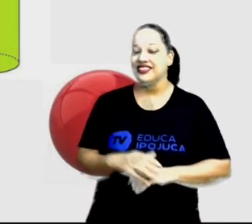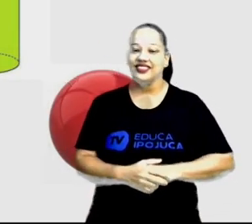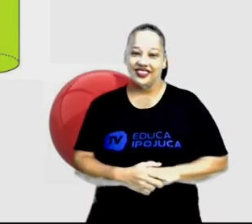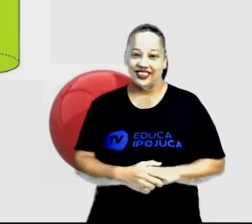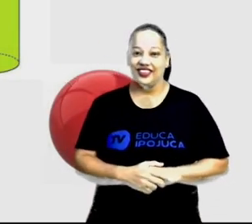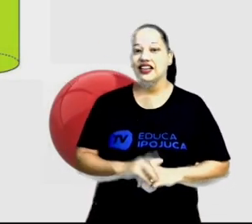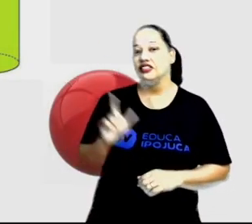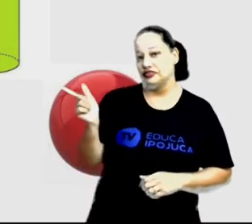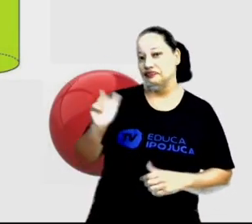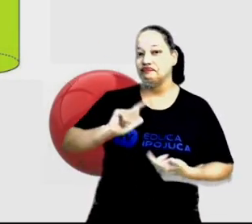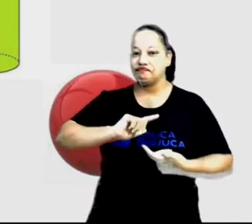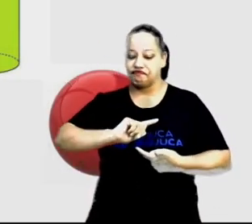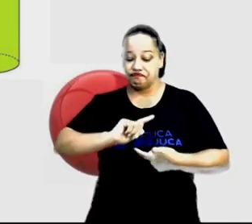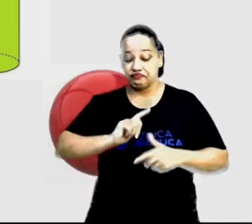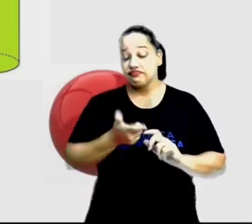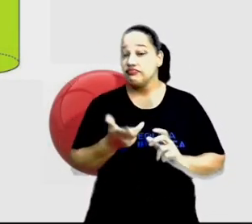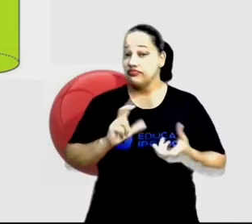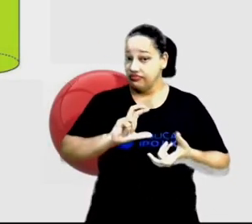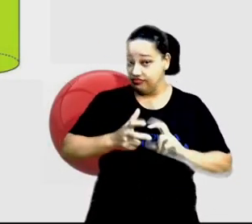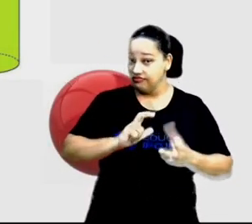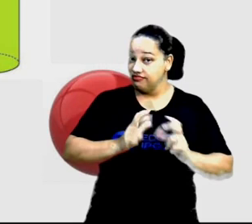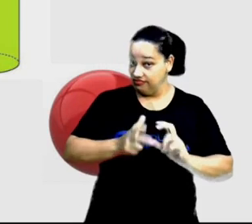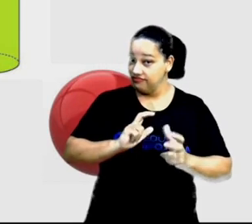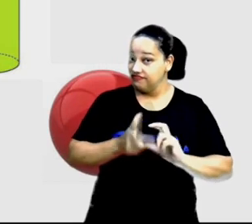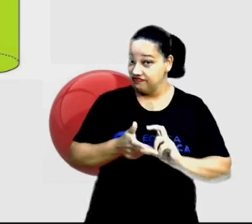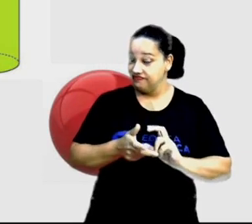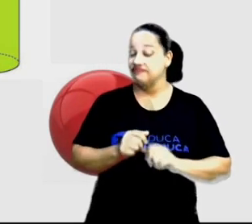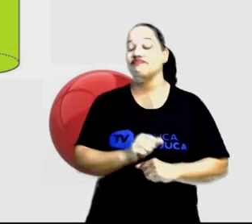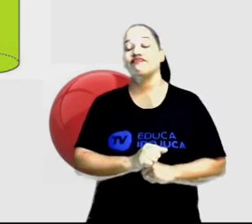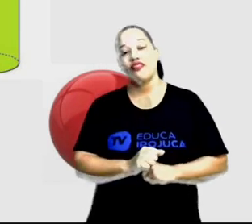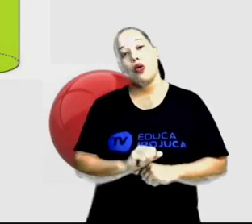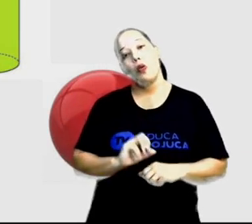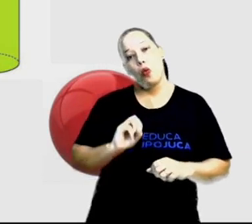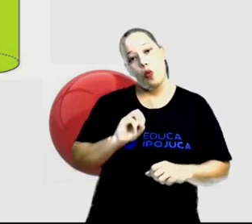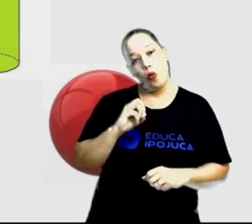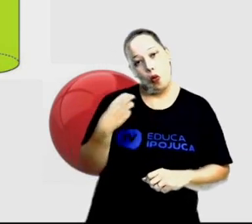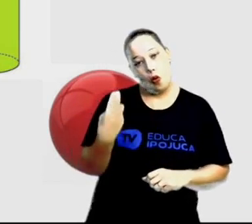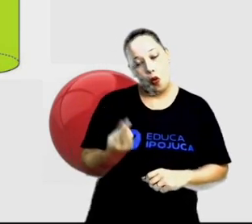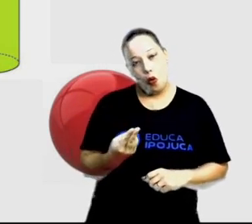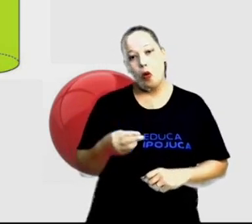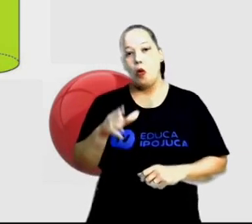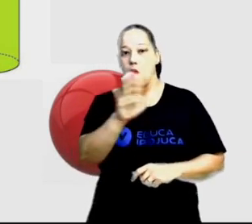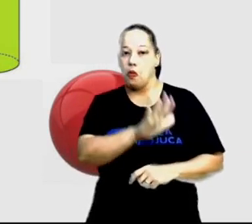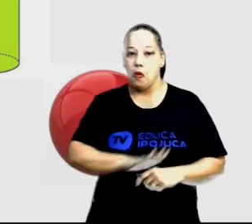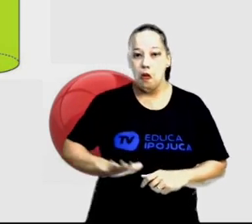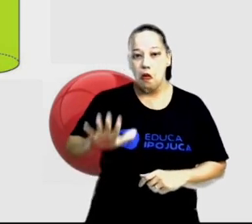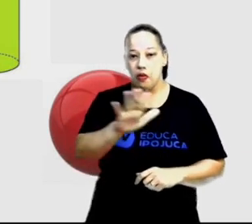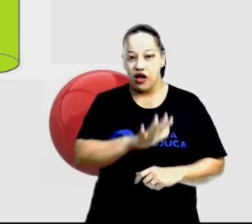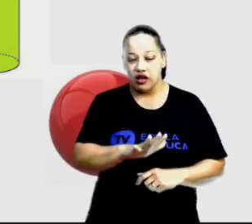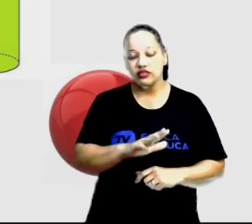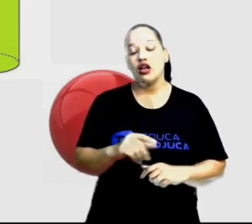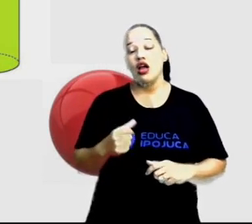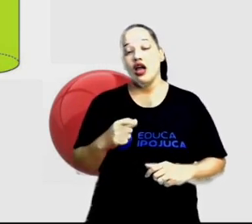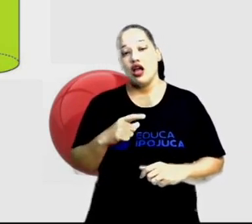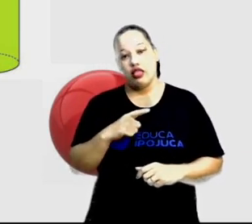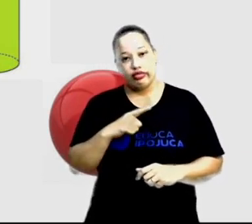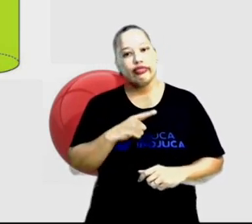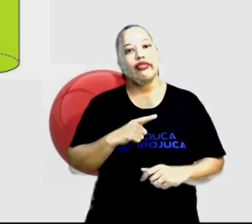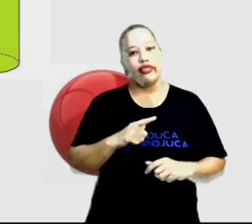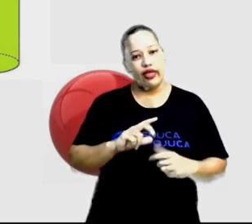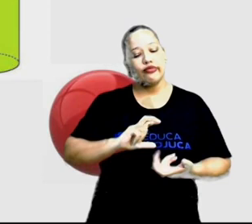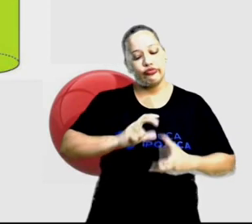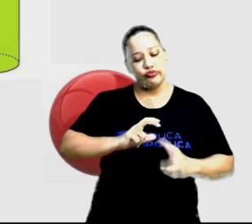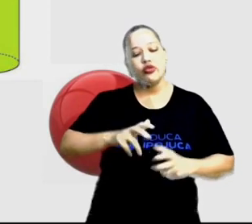figuras geométricas não planas ou espaciais, elas também são conhecidas como